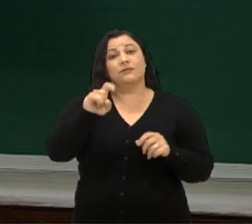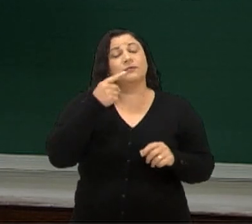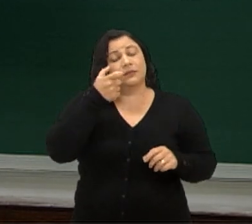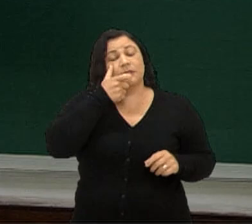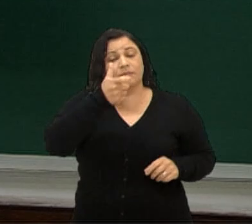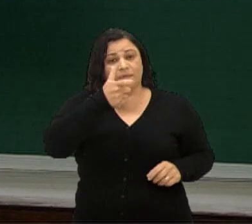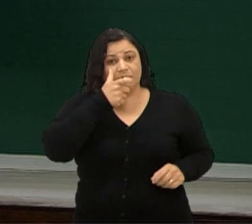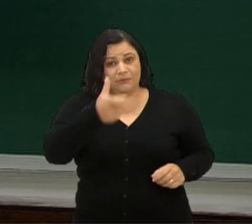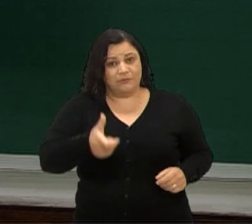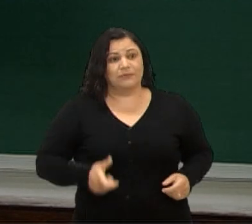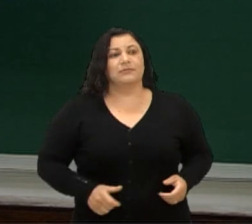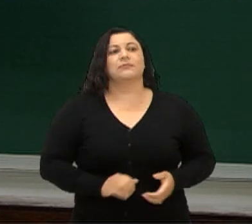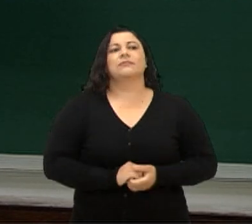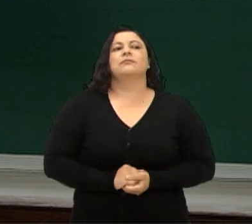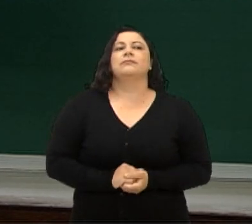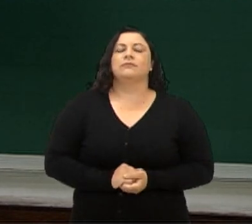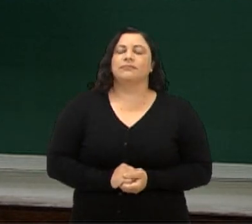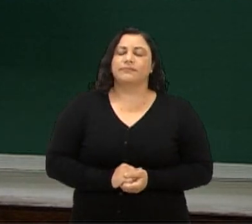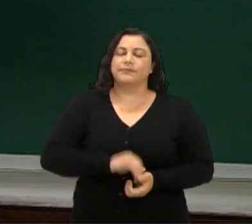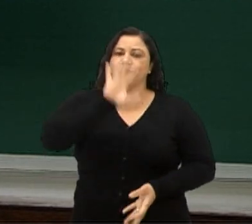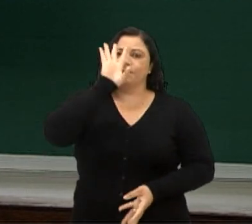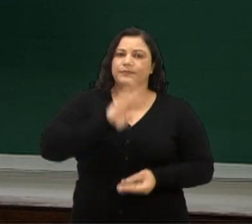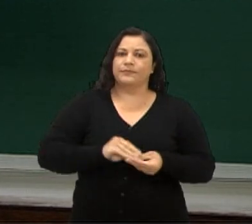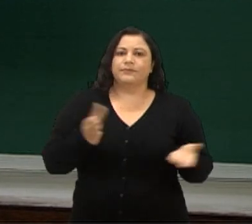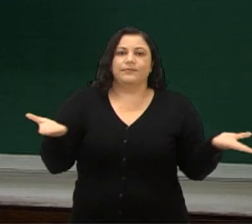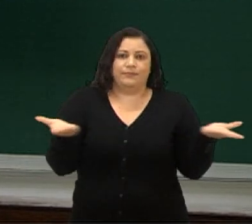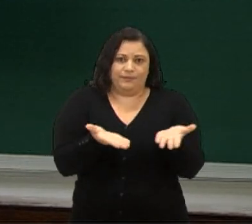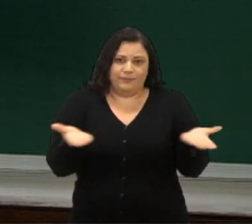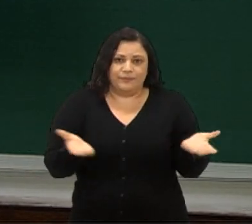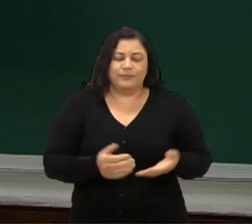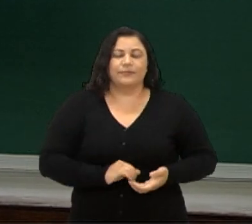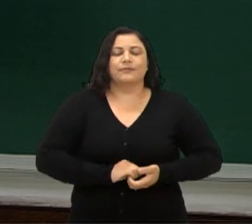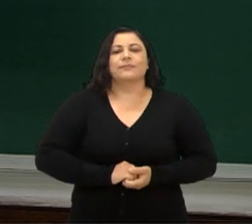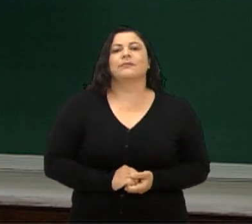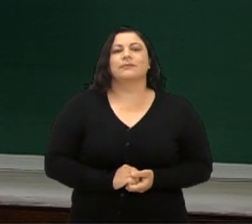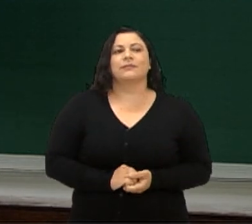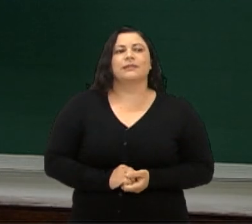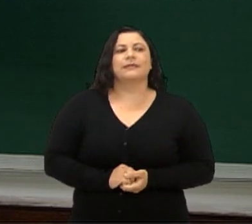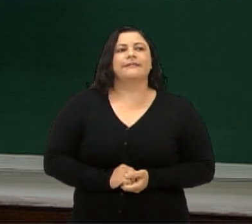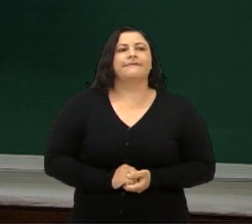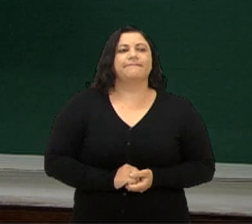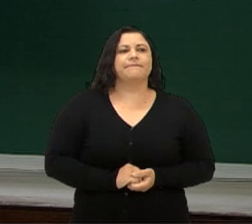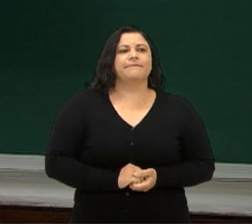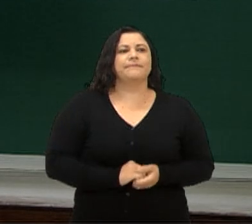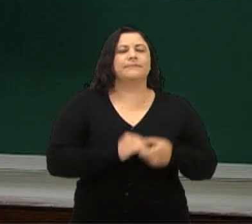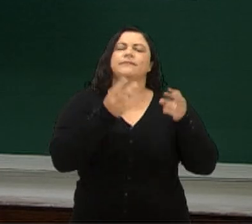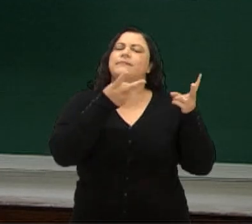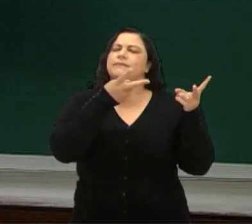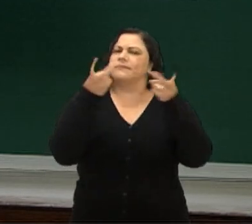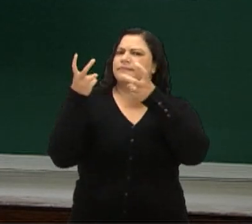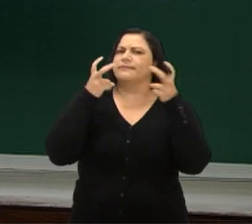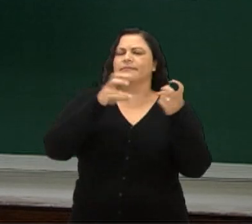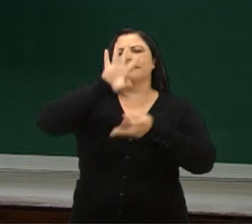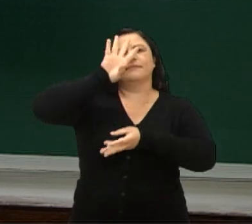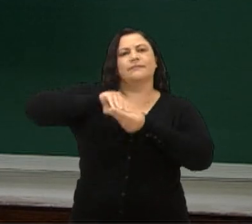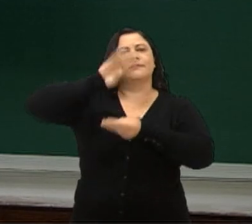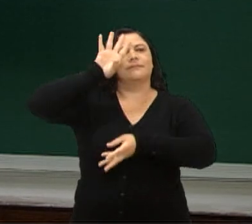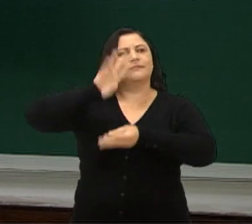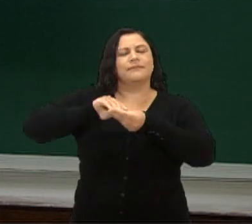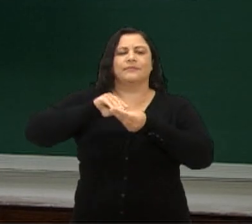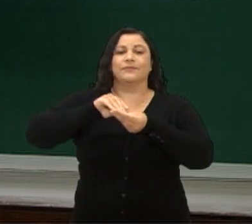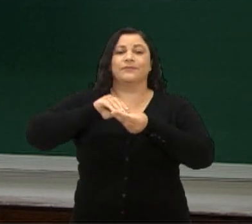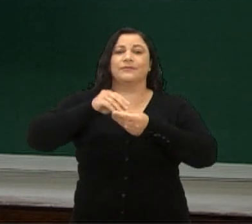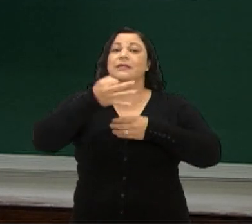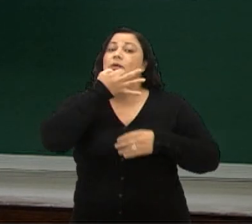Coogler, ok? Com isso, meus amigos, o que nós vimos na aula de hoje? Analisamos uma resenha crítica. Lembre-se, resenha